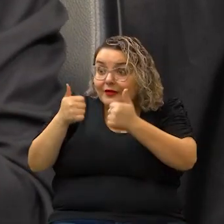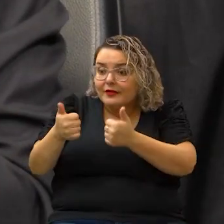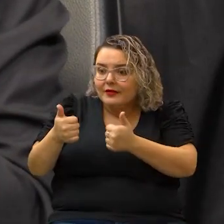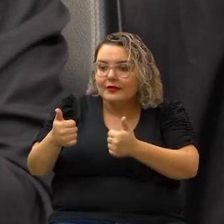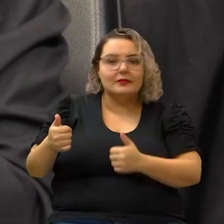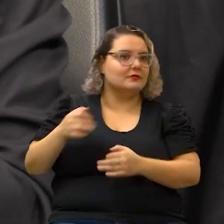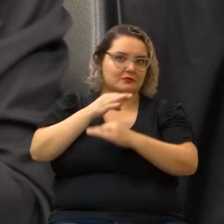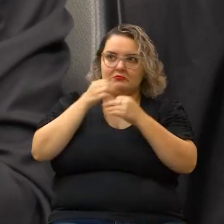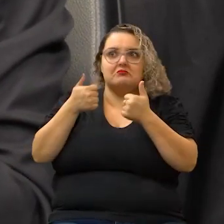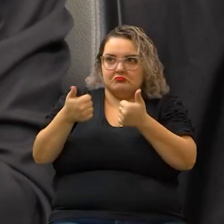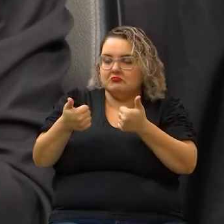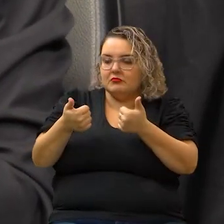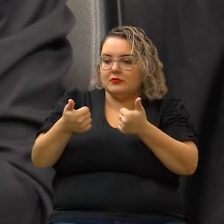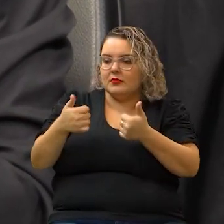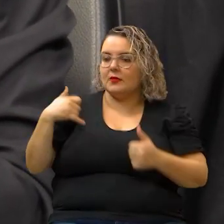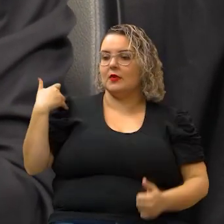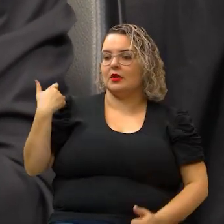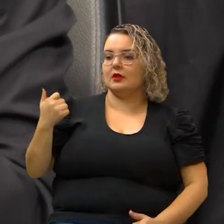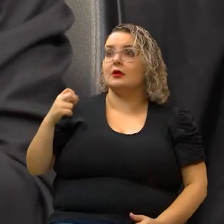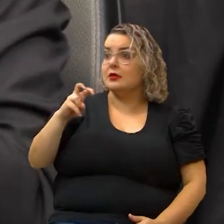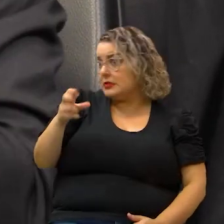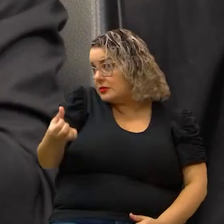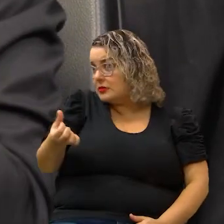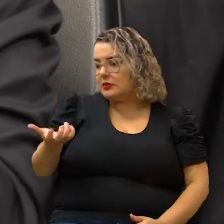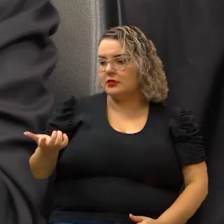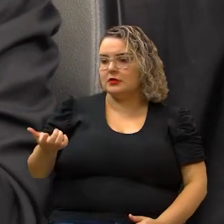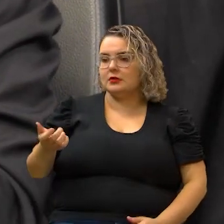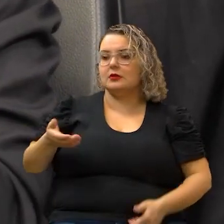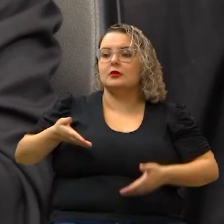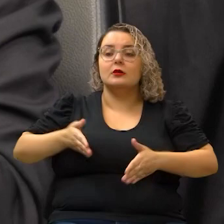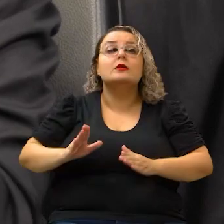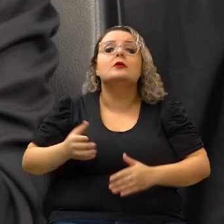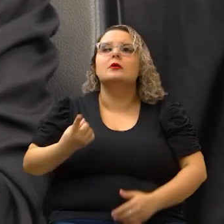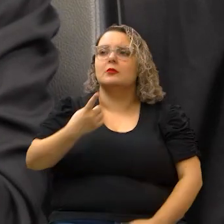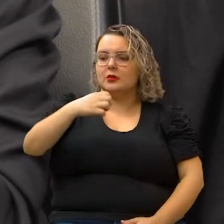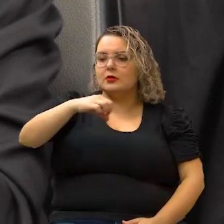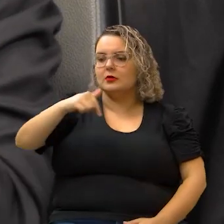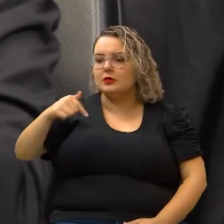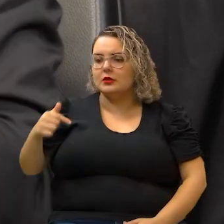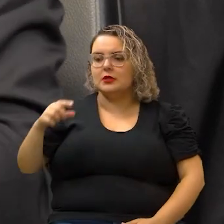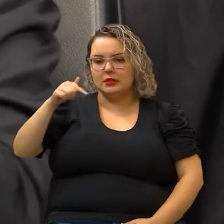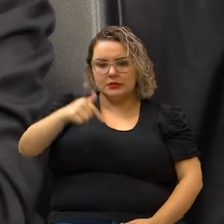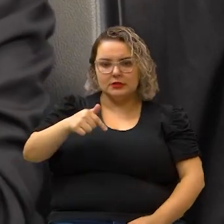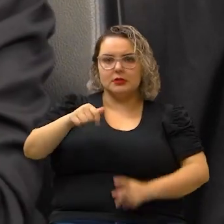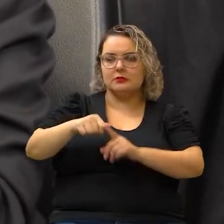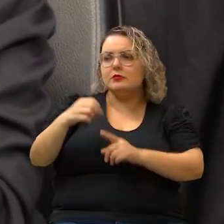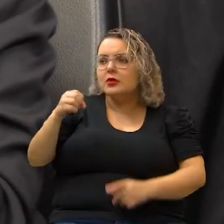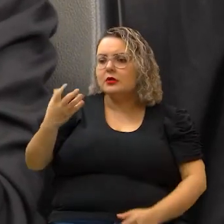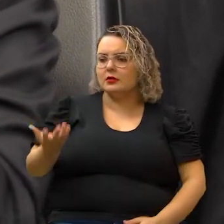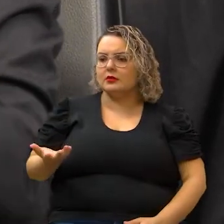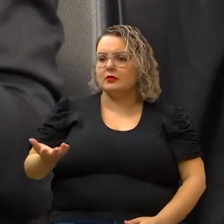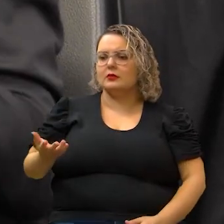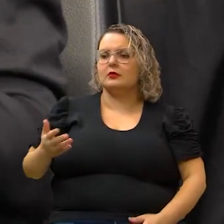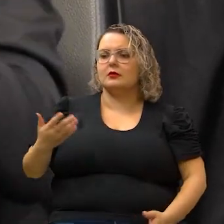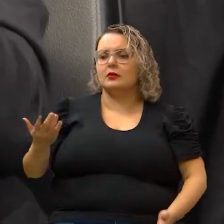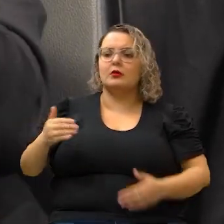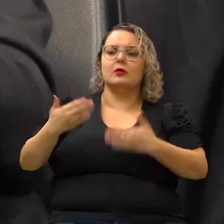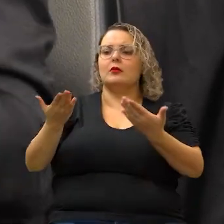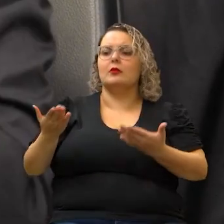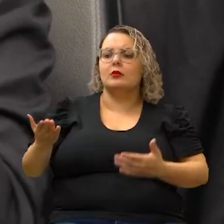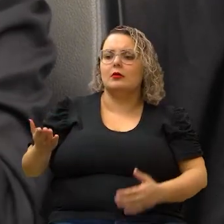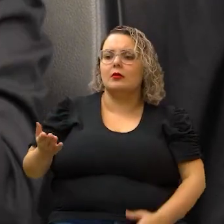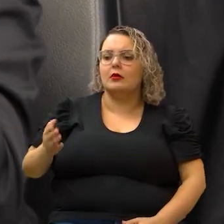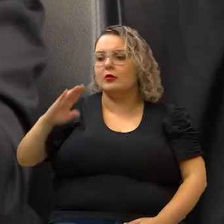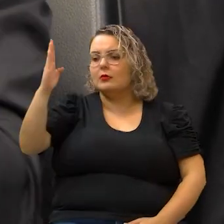senhor Alberto, tá tudo bem? Eu falei, tudo bem. Qual a idade do senhor? 56 anos. Que ano você nasceu? 1966, 7 de outubro e tal. Qual é